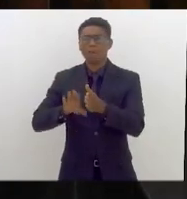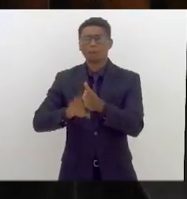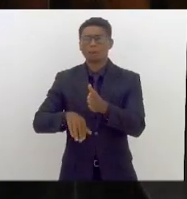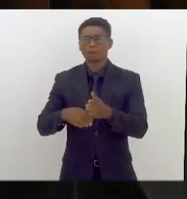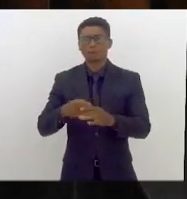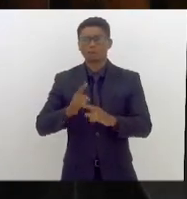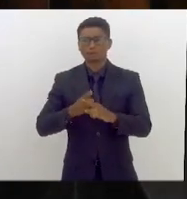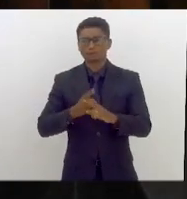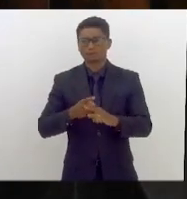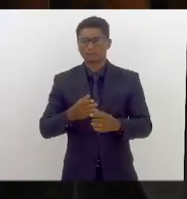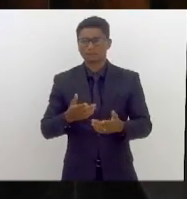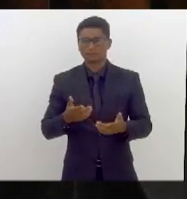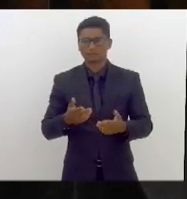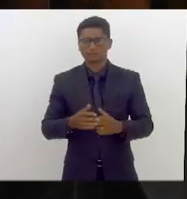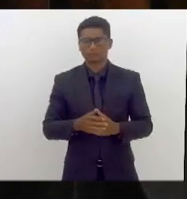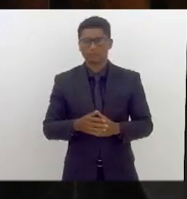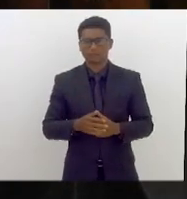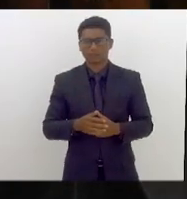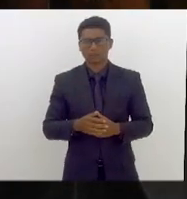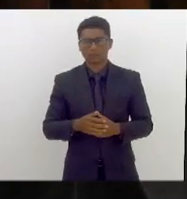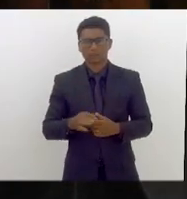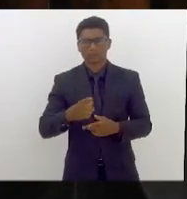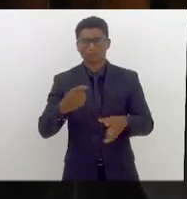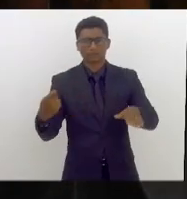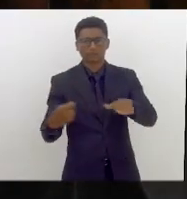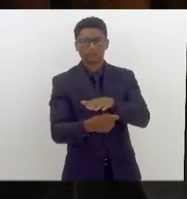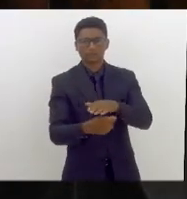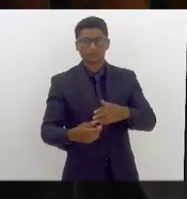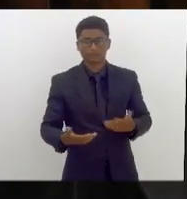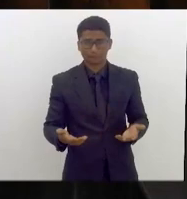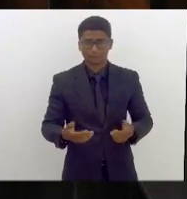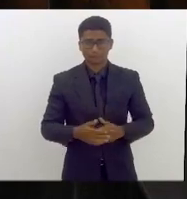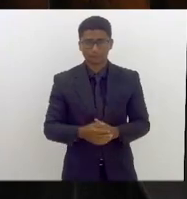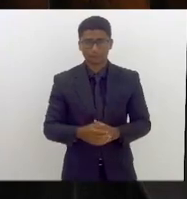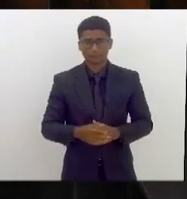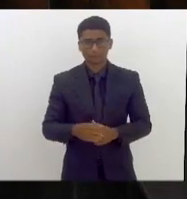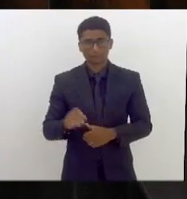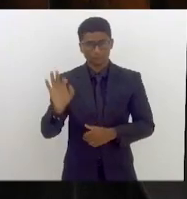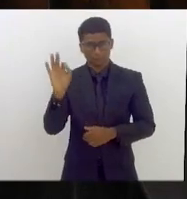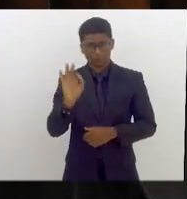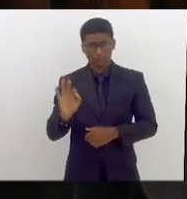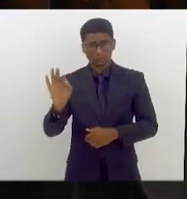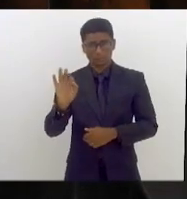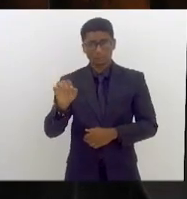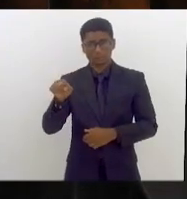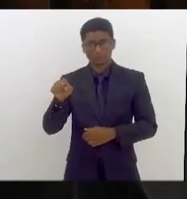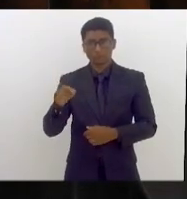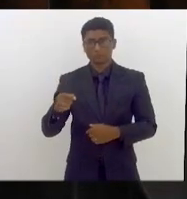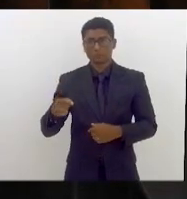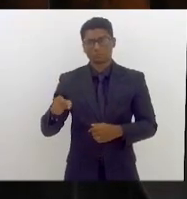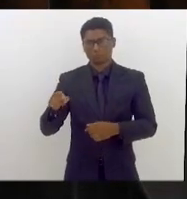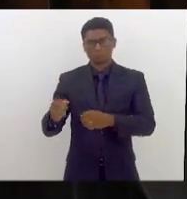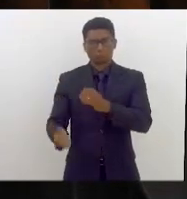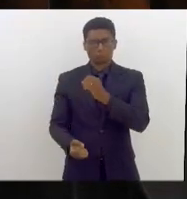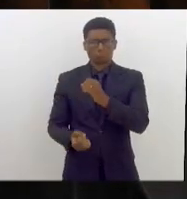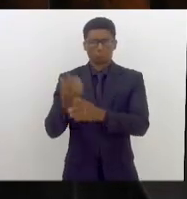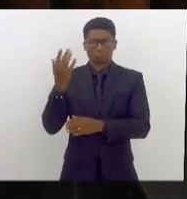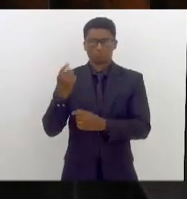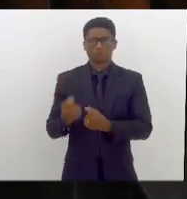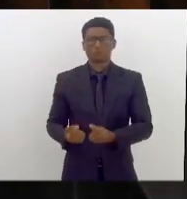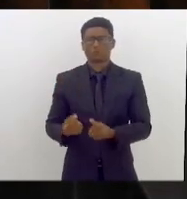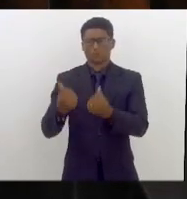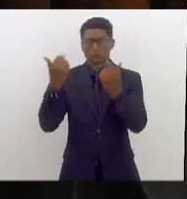União arrecada aqui fica no Rio de Janeiro. E a União é a única que emite moeda, é a única que emite título